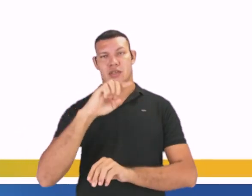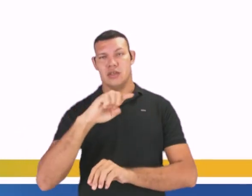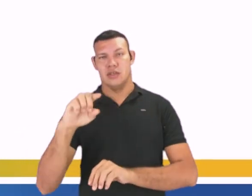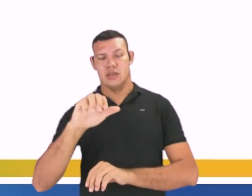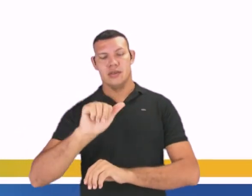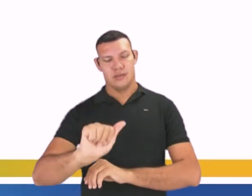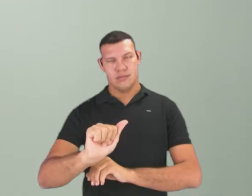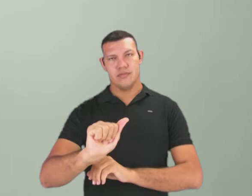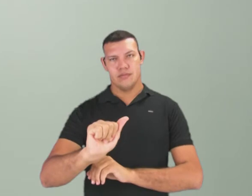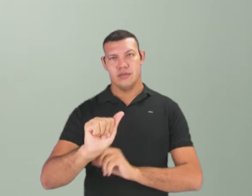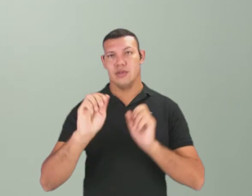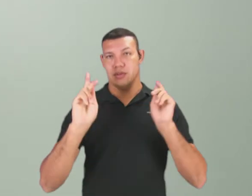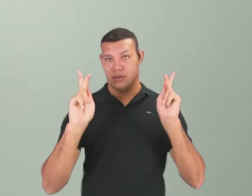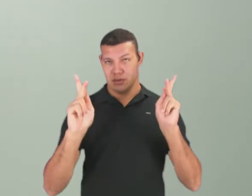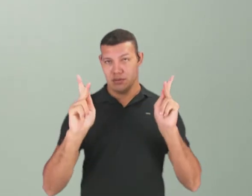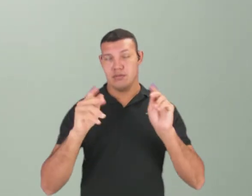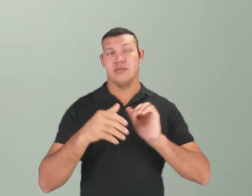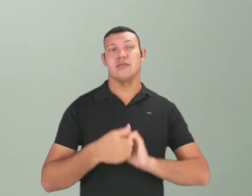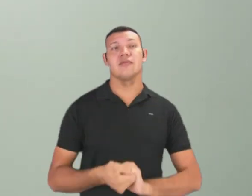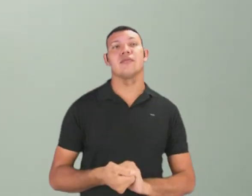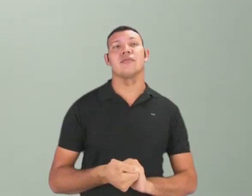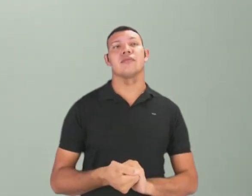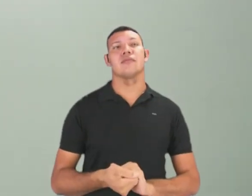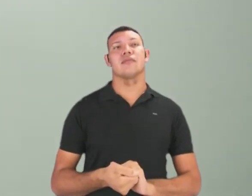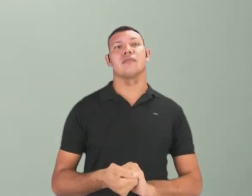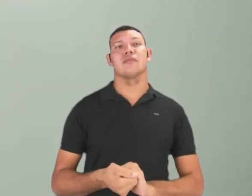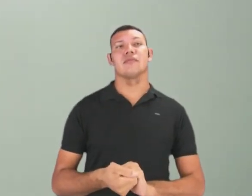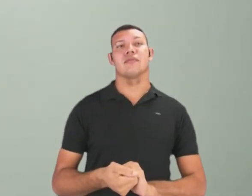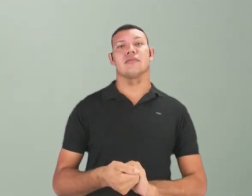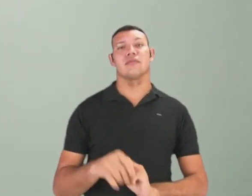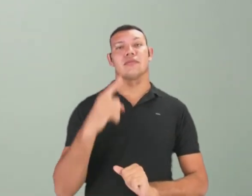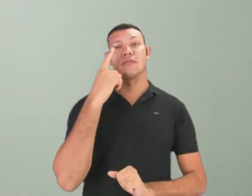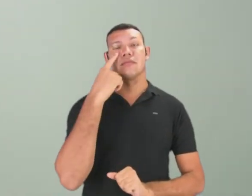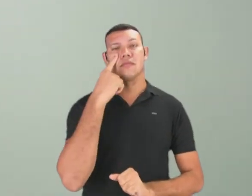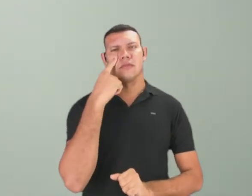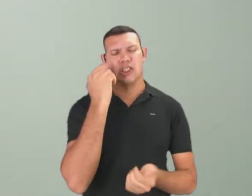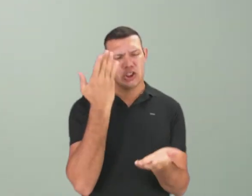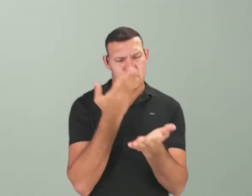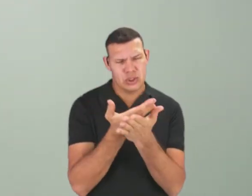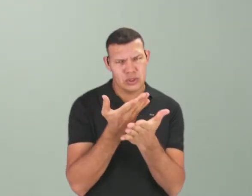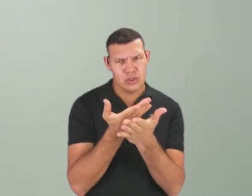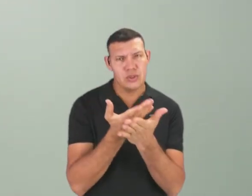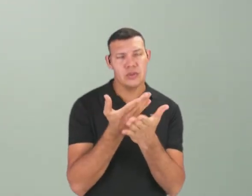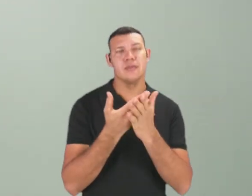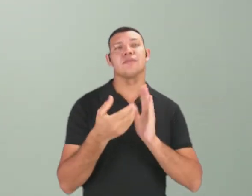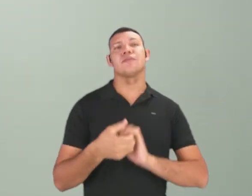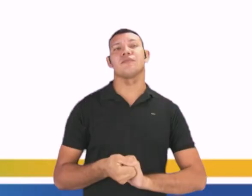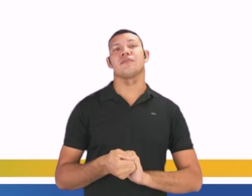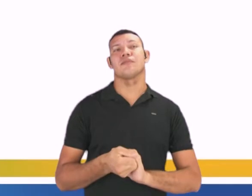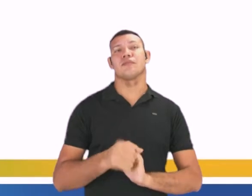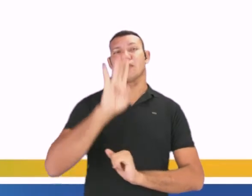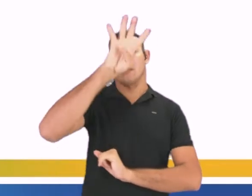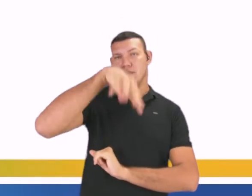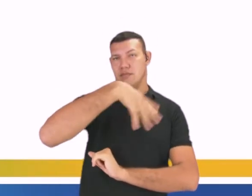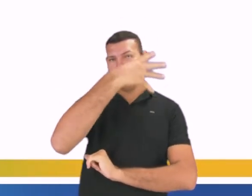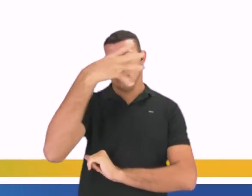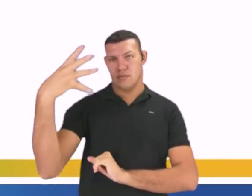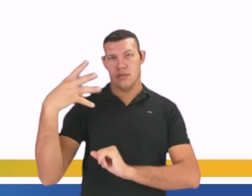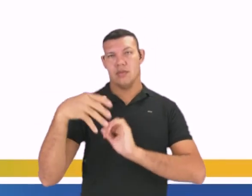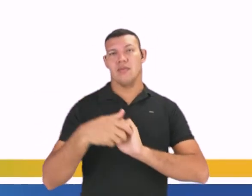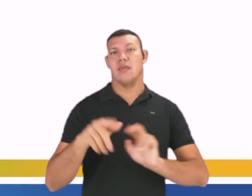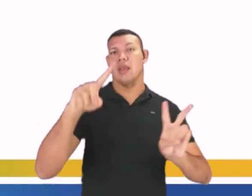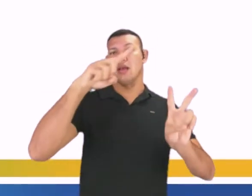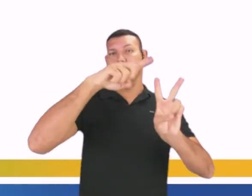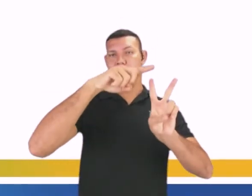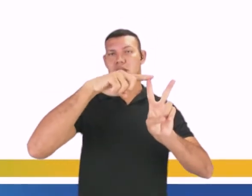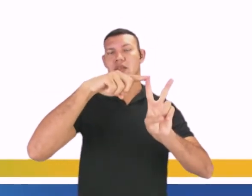raízes dessas equações. Tudo bem? Um outro estudo importante é em relação a raízes da função e